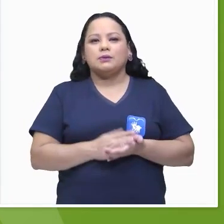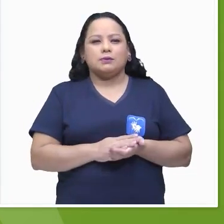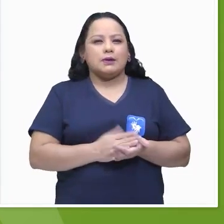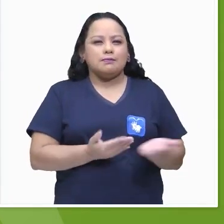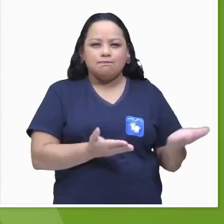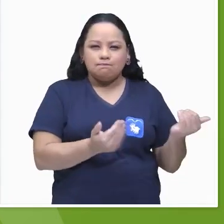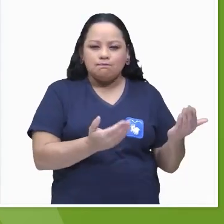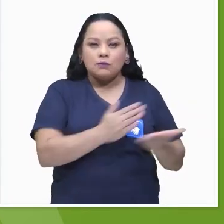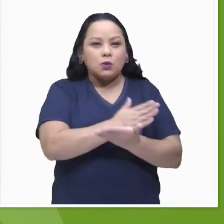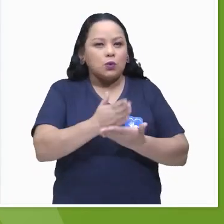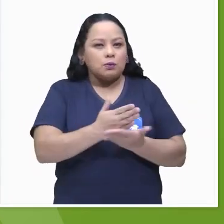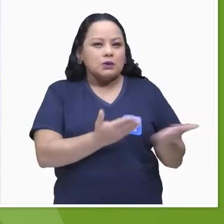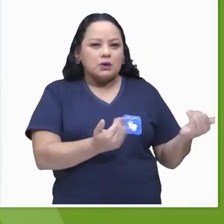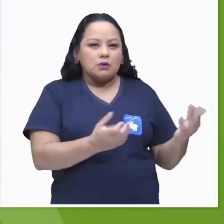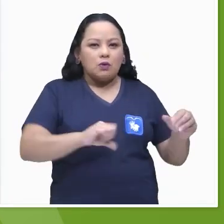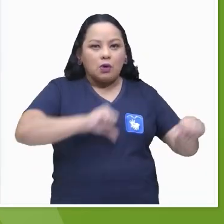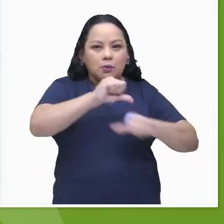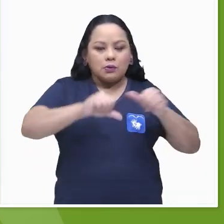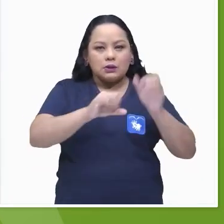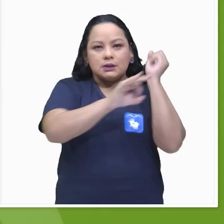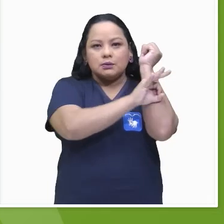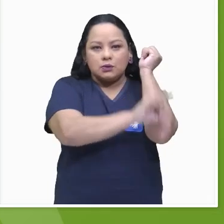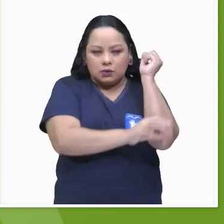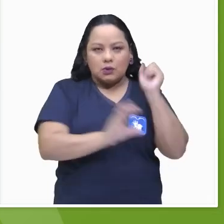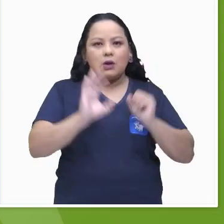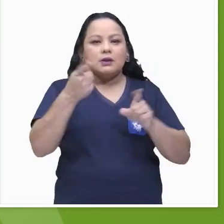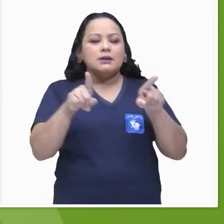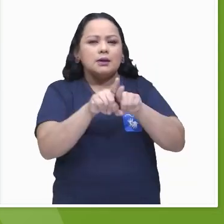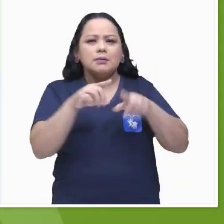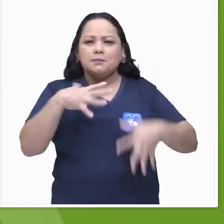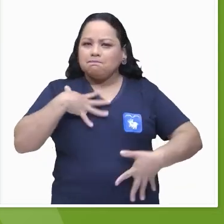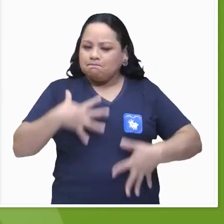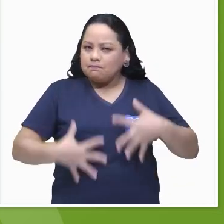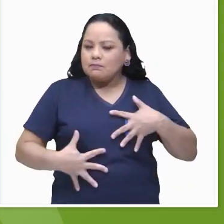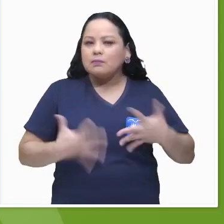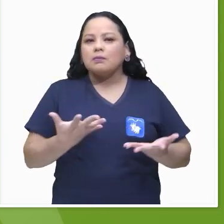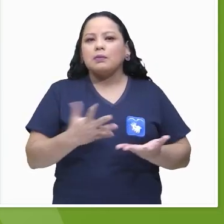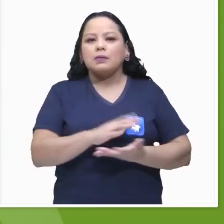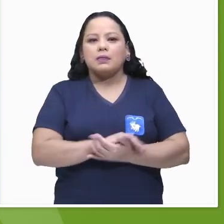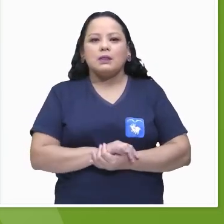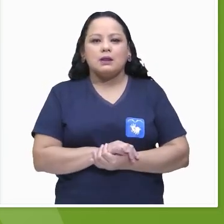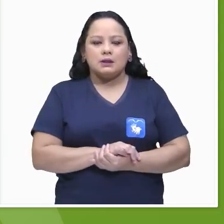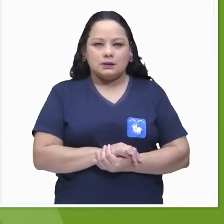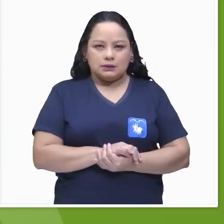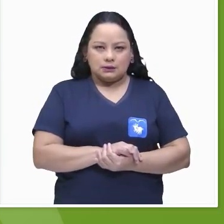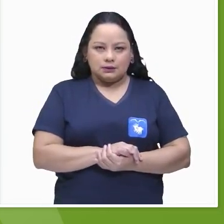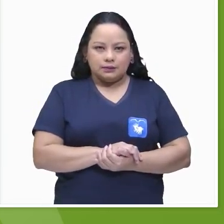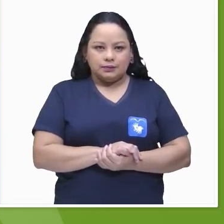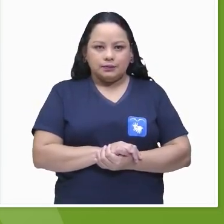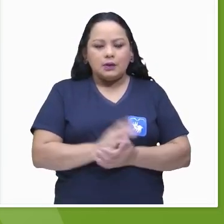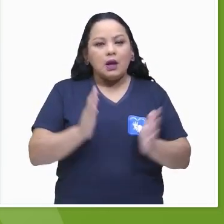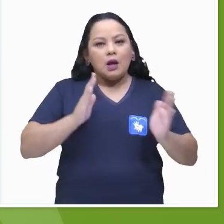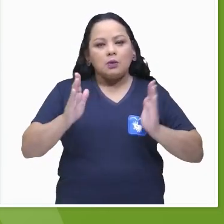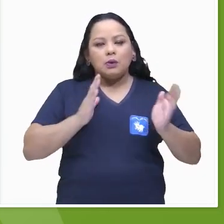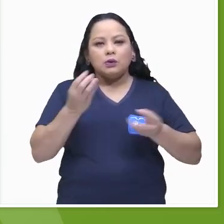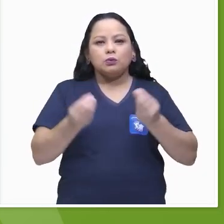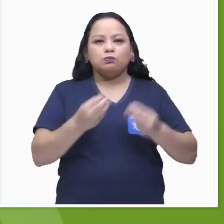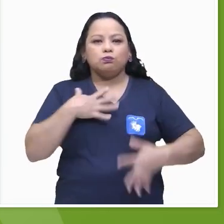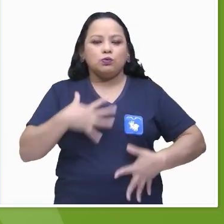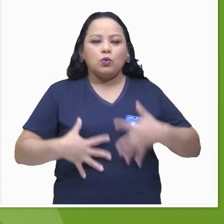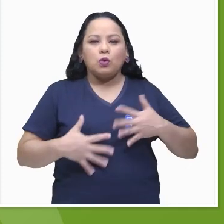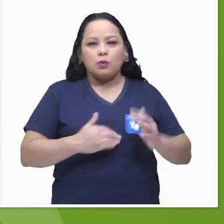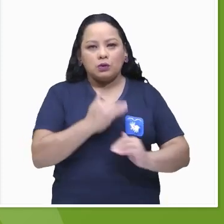em que ocorrem mudanças biológicas e fisiológicas, né? Então, nesse período que o corpo